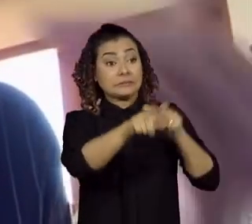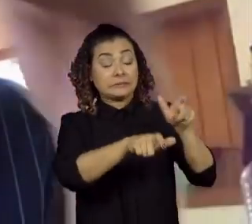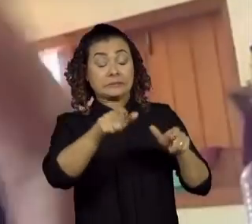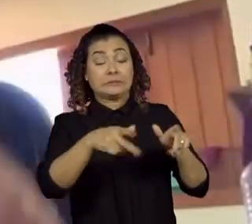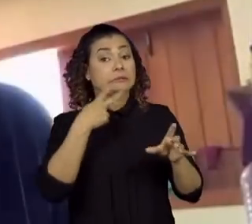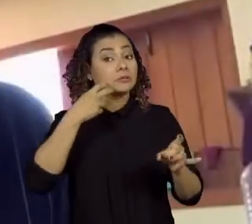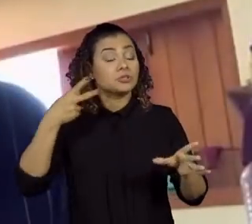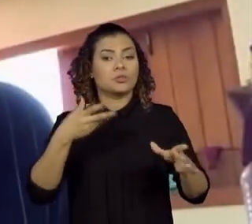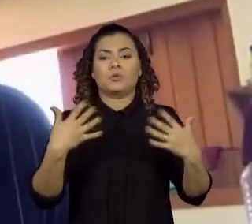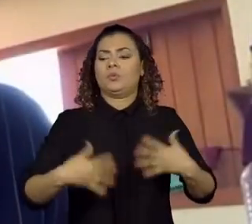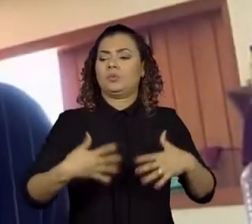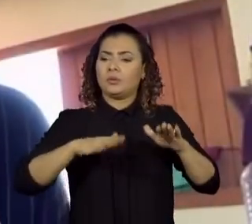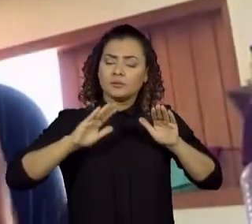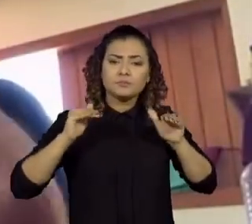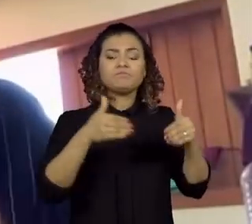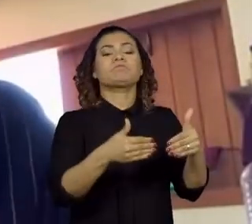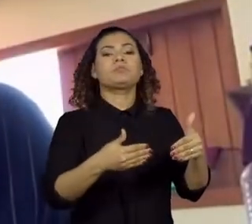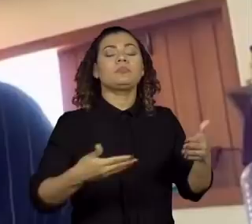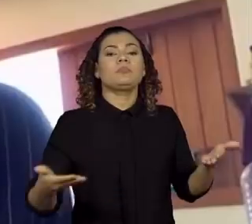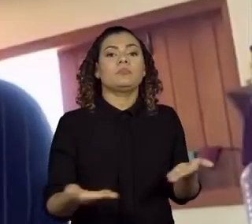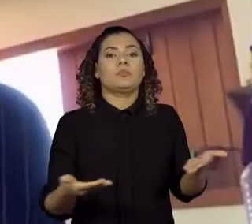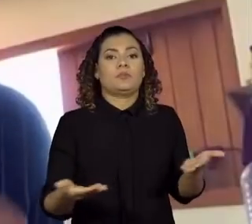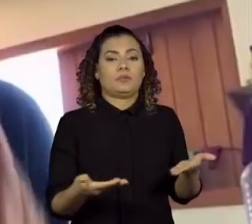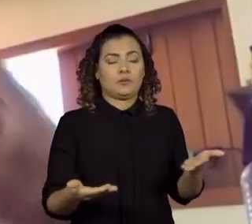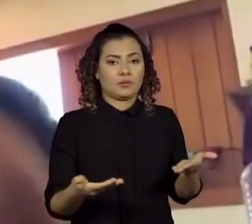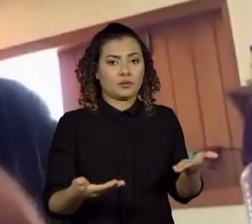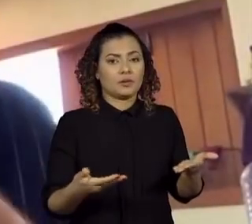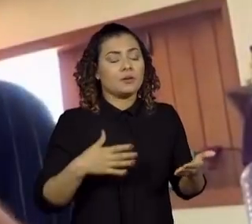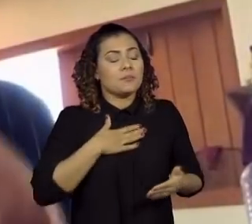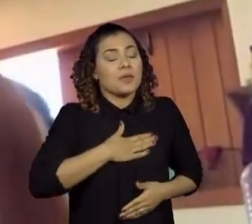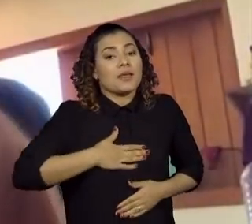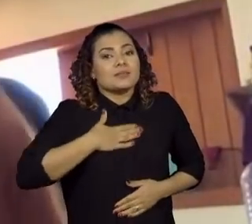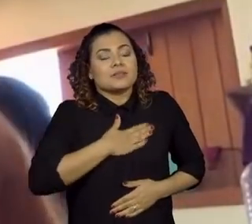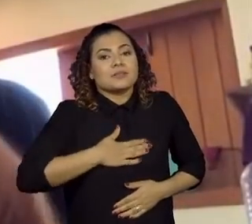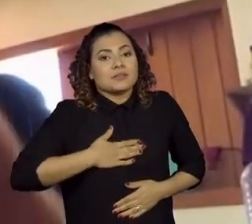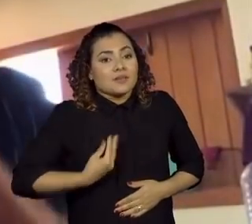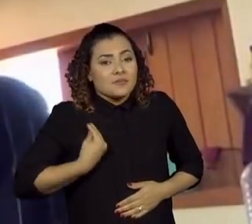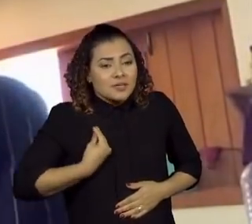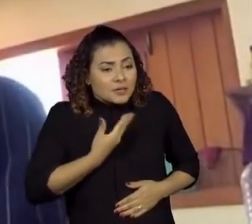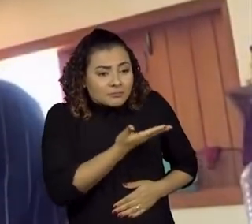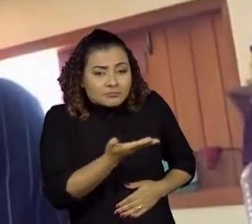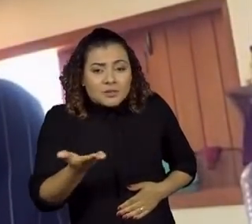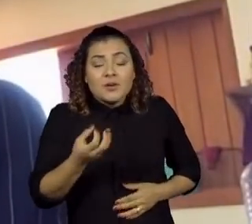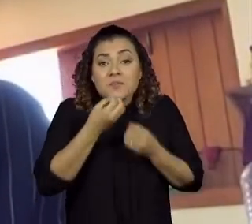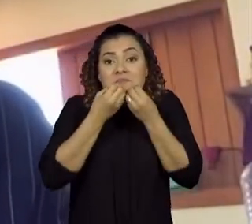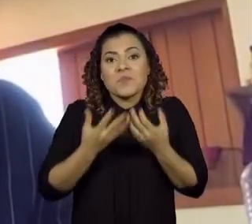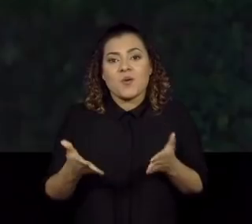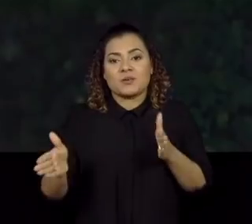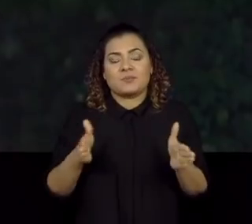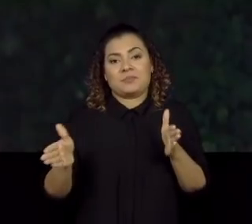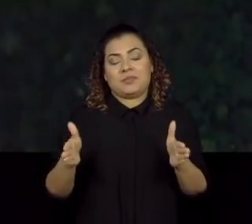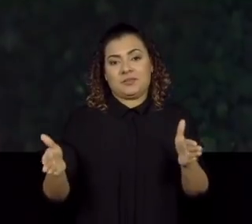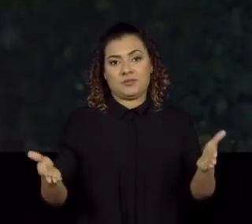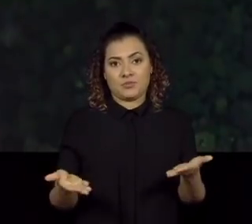é muito focado no presente, no aqui e agora, no prazer de viver bem este momento que nós estamos